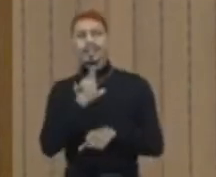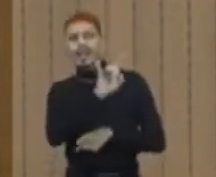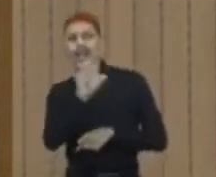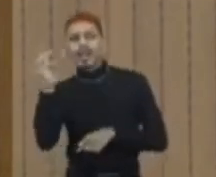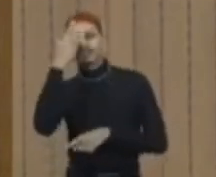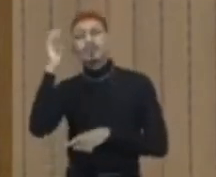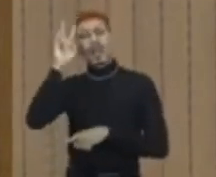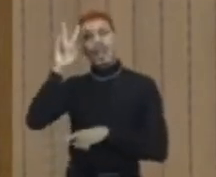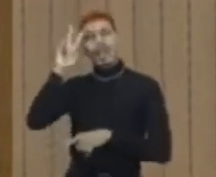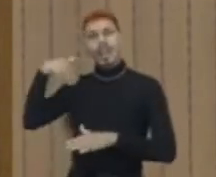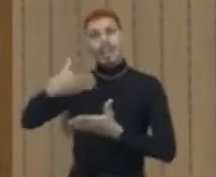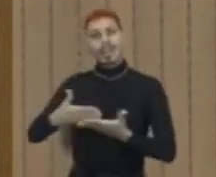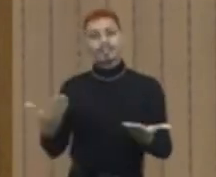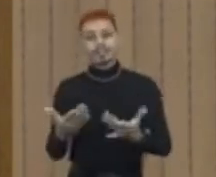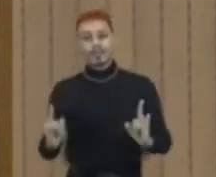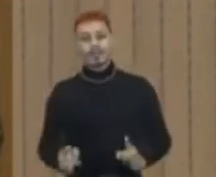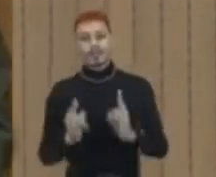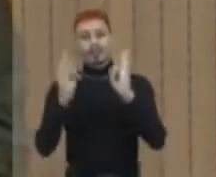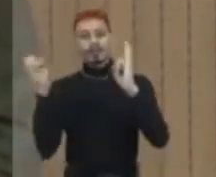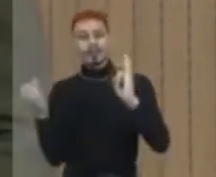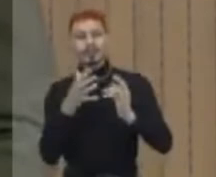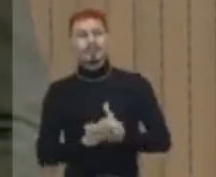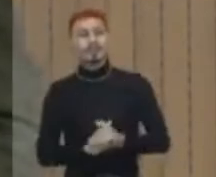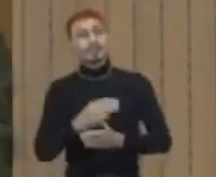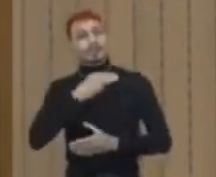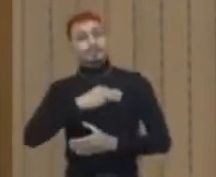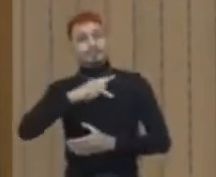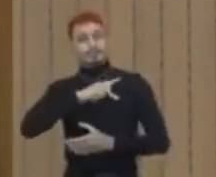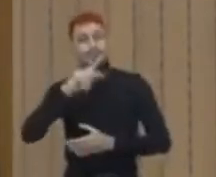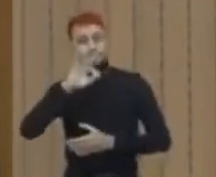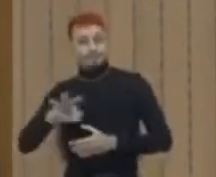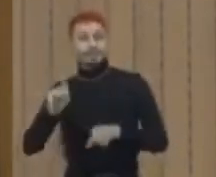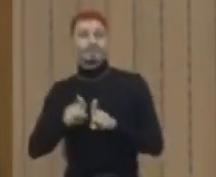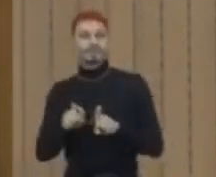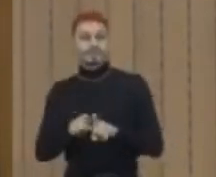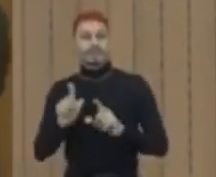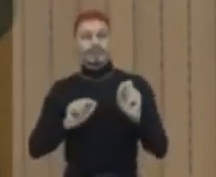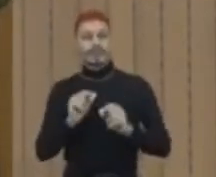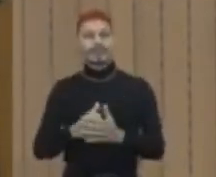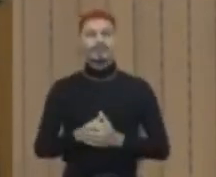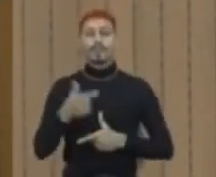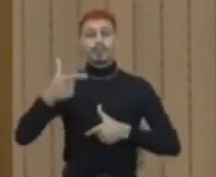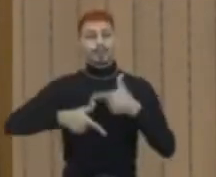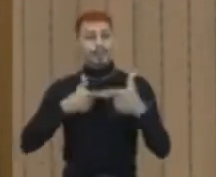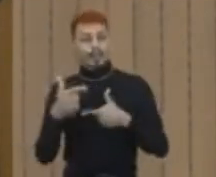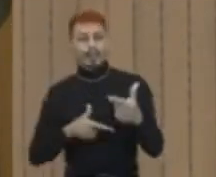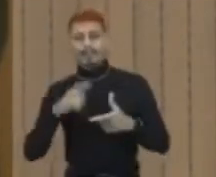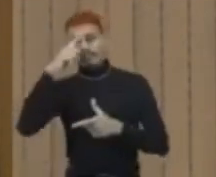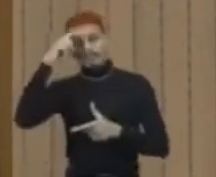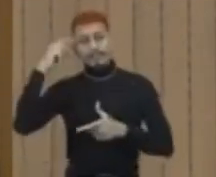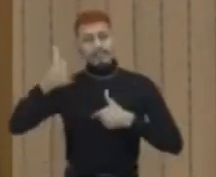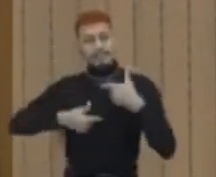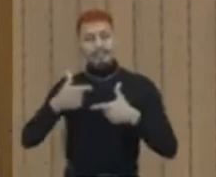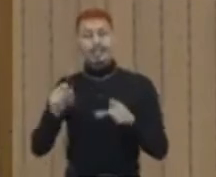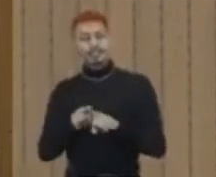lembre dessa inauguração desse prédio, e que o Ministério Público Federal vai ter um trabalho muito mais, um trabalho muito